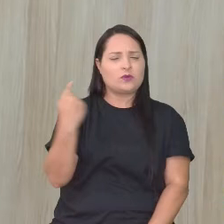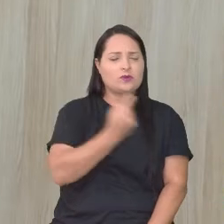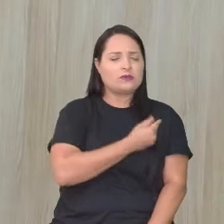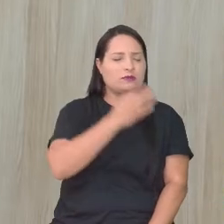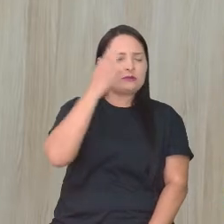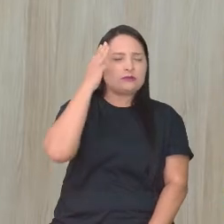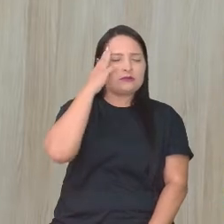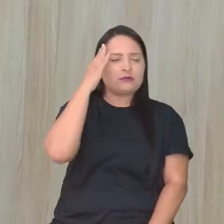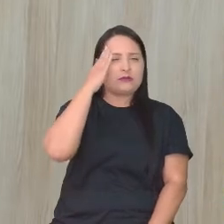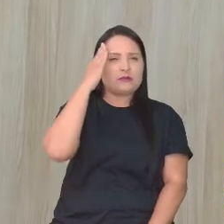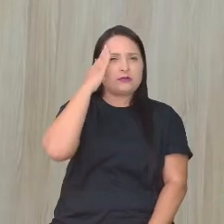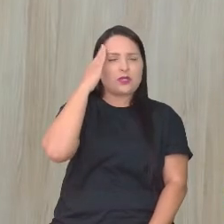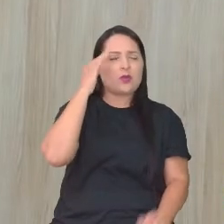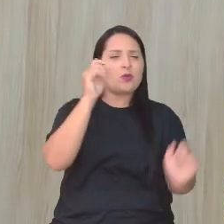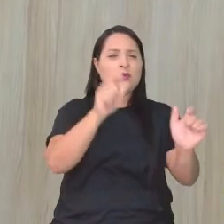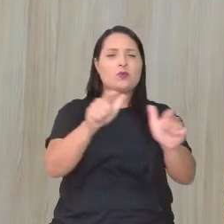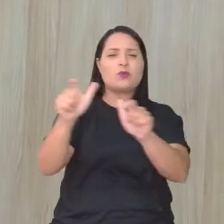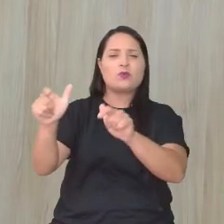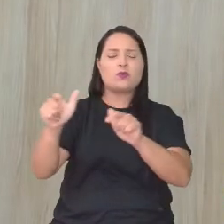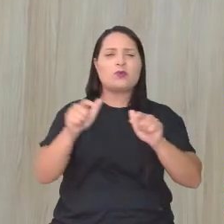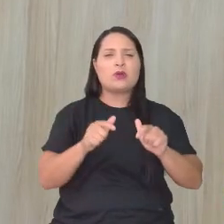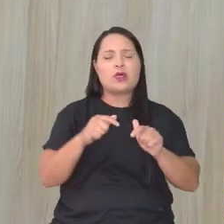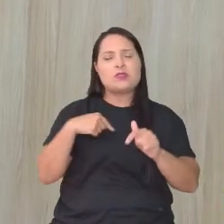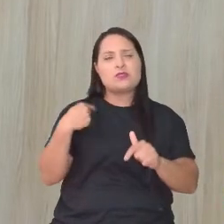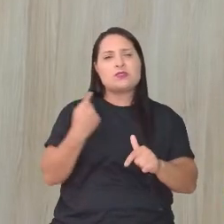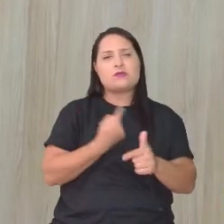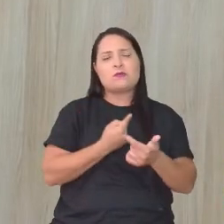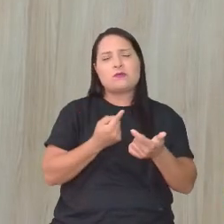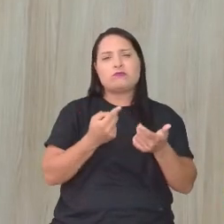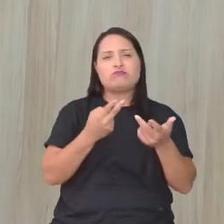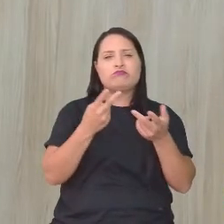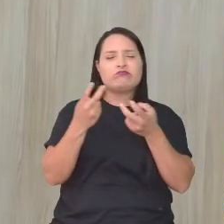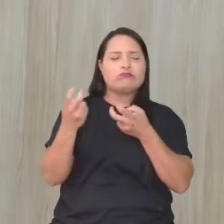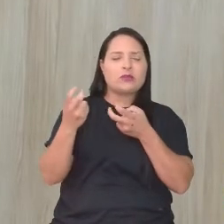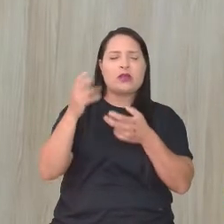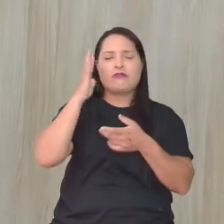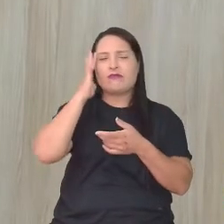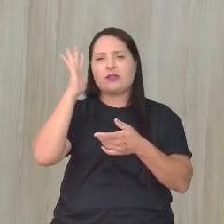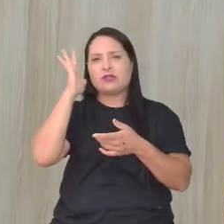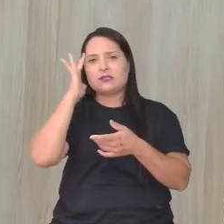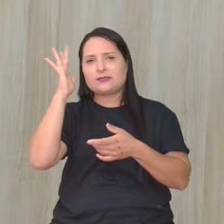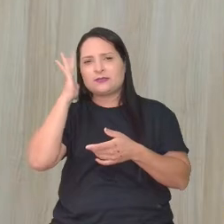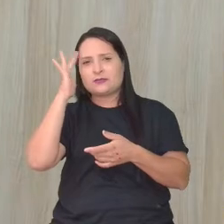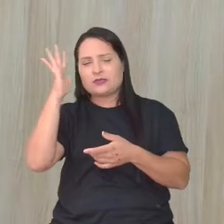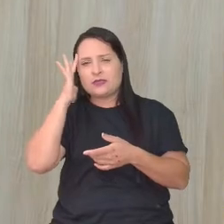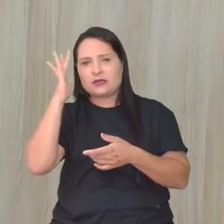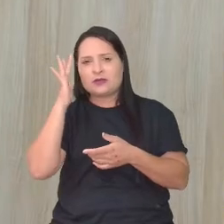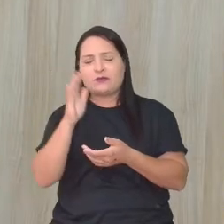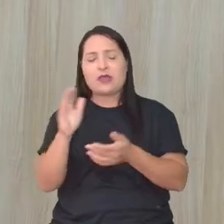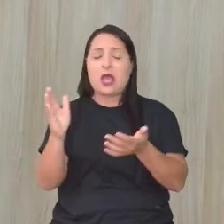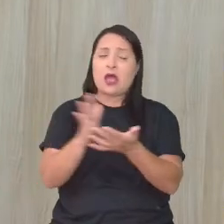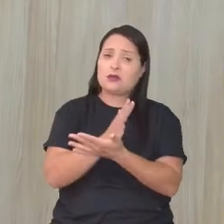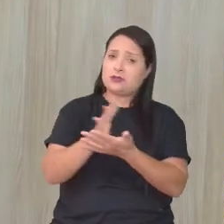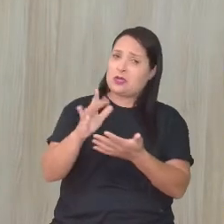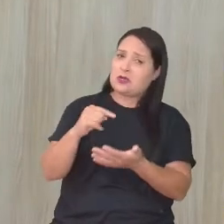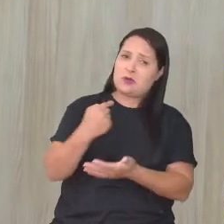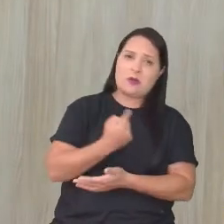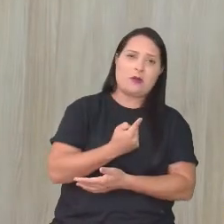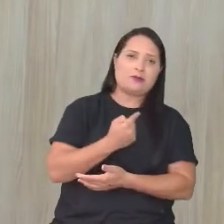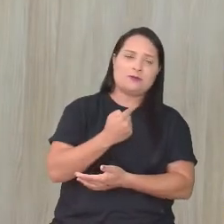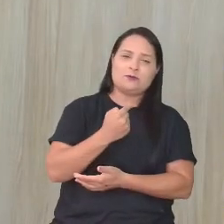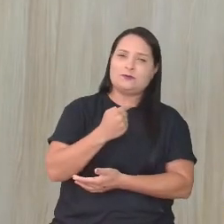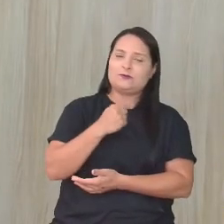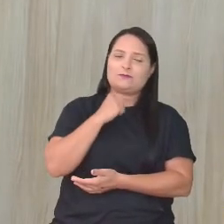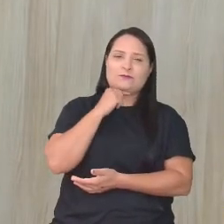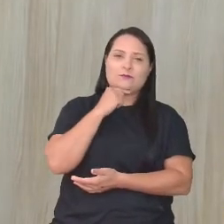né? O que é que esses lugares nos traz, né? Não só a reflexão, mas engajamento. Muitas vezes a gente não pode nem